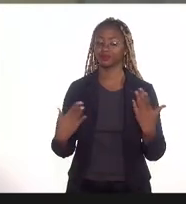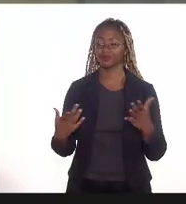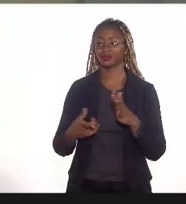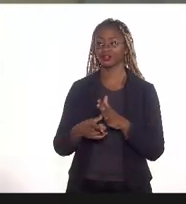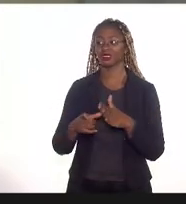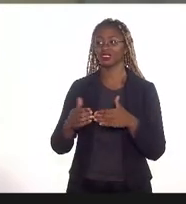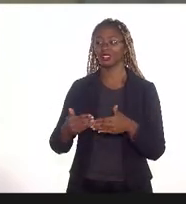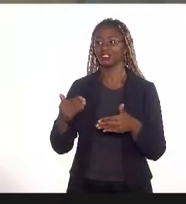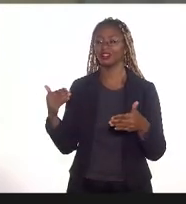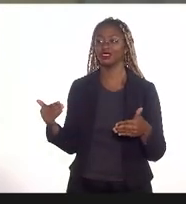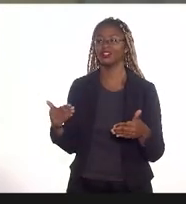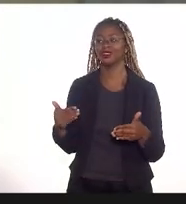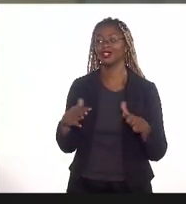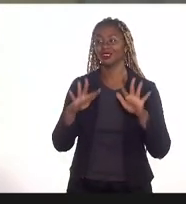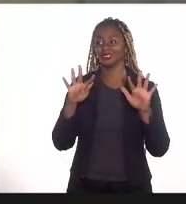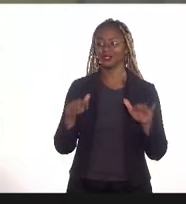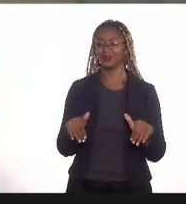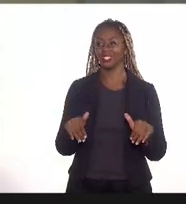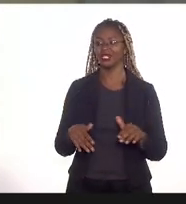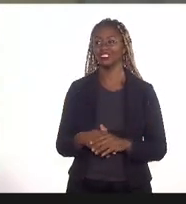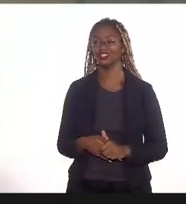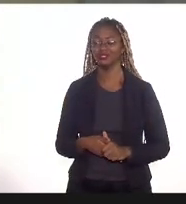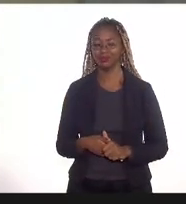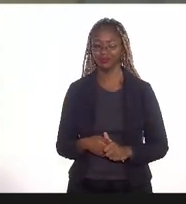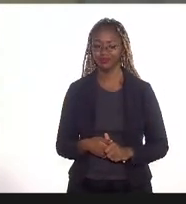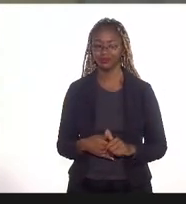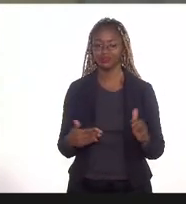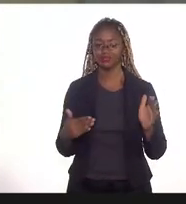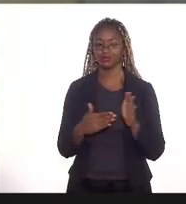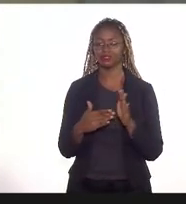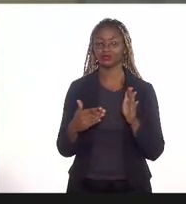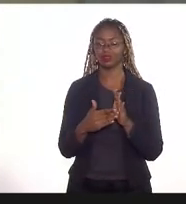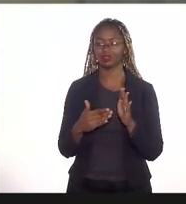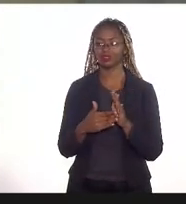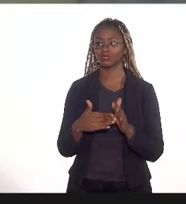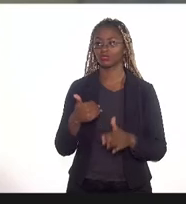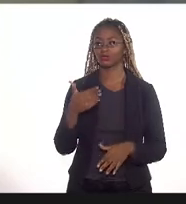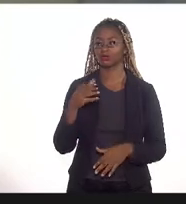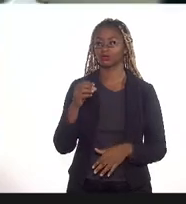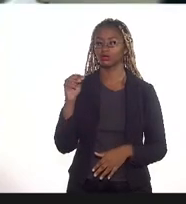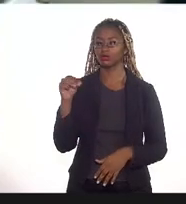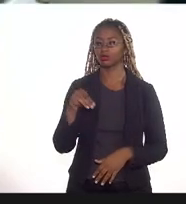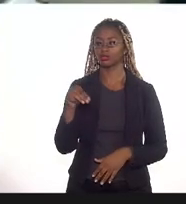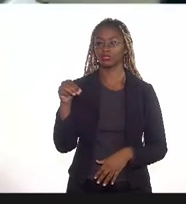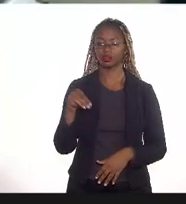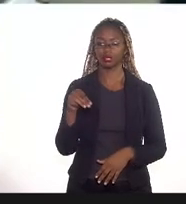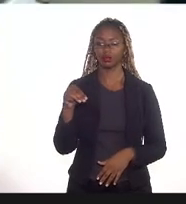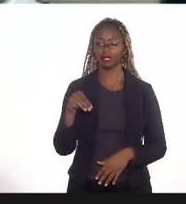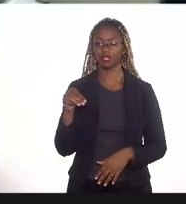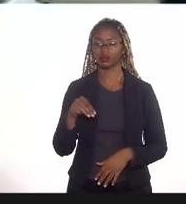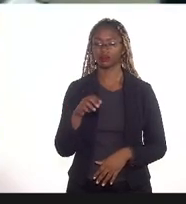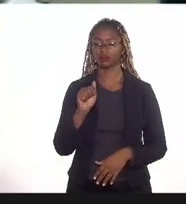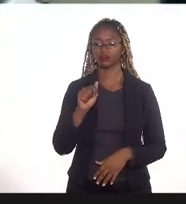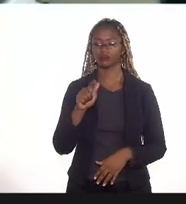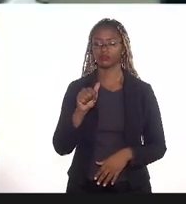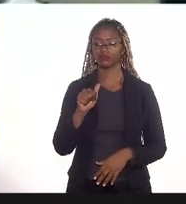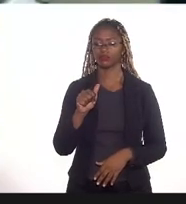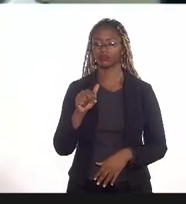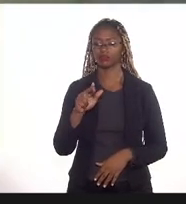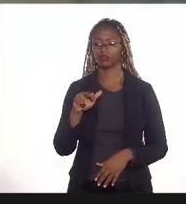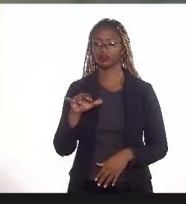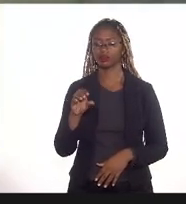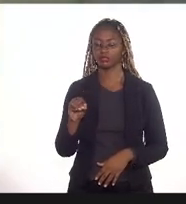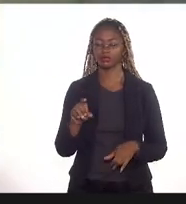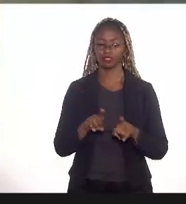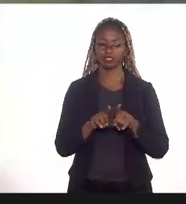terminar, fazer uma última rodada de 10 minutos com a Gerrio e concluir, para a